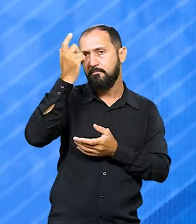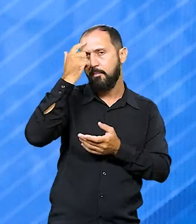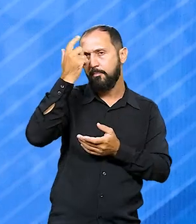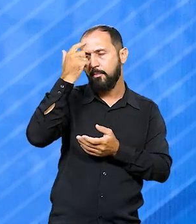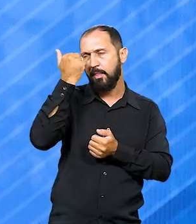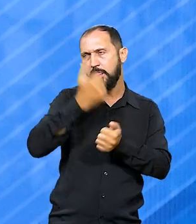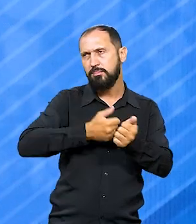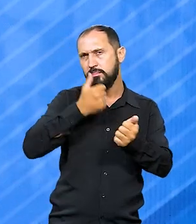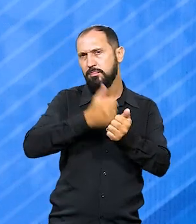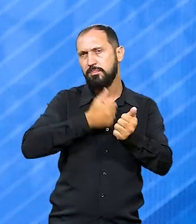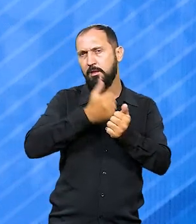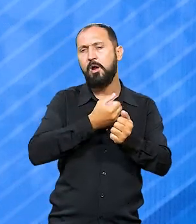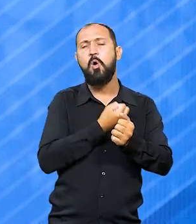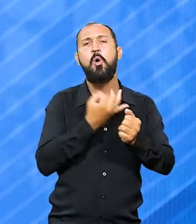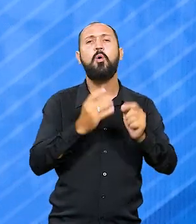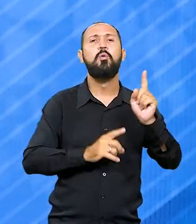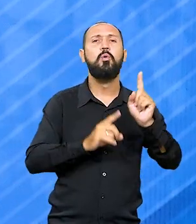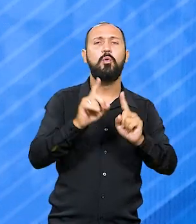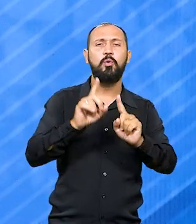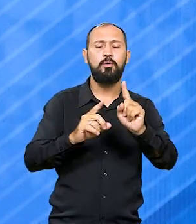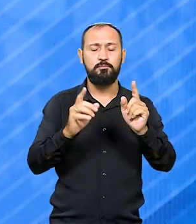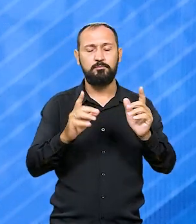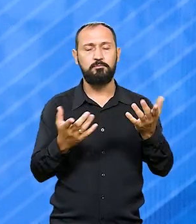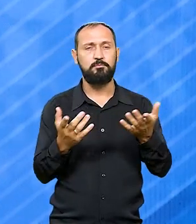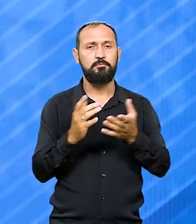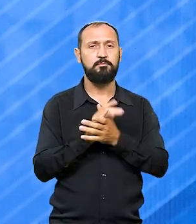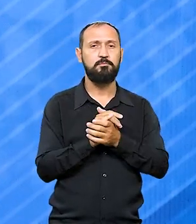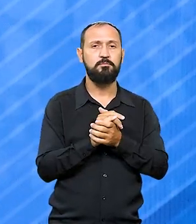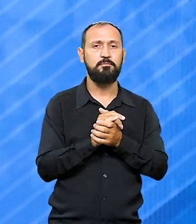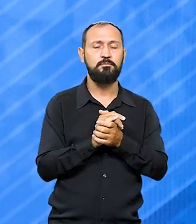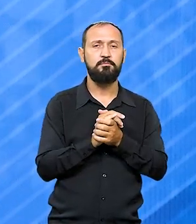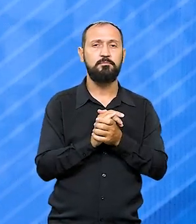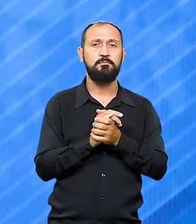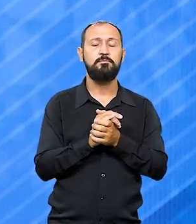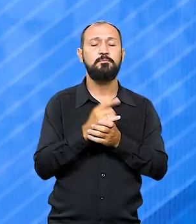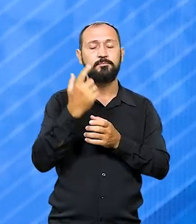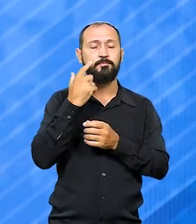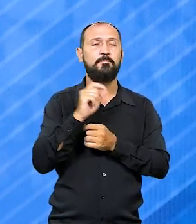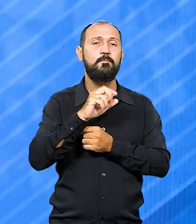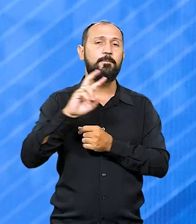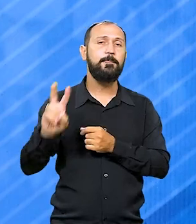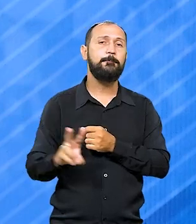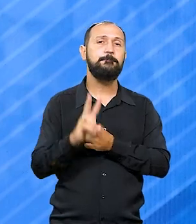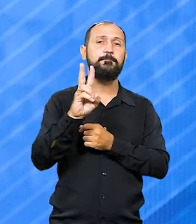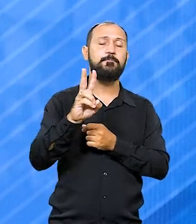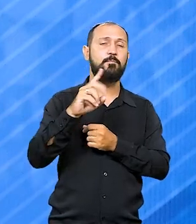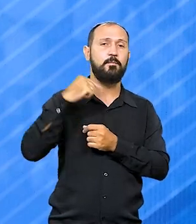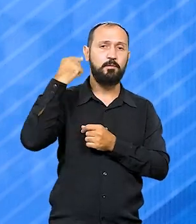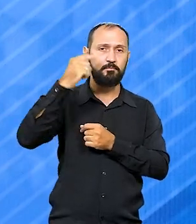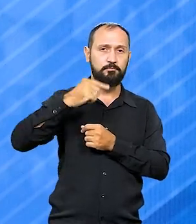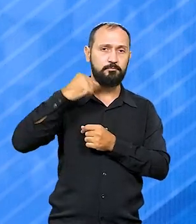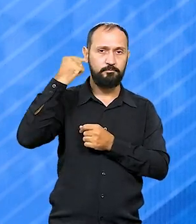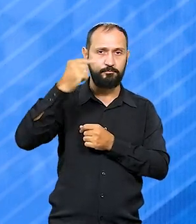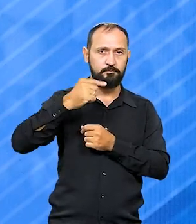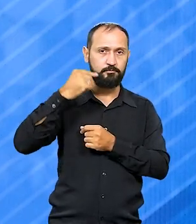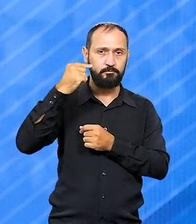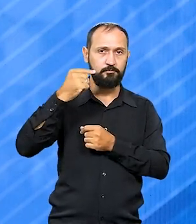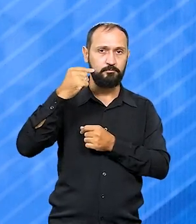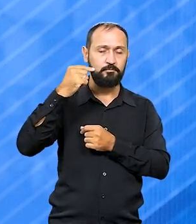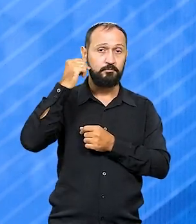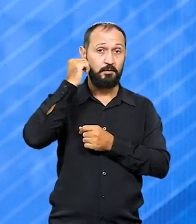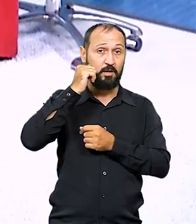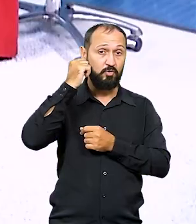comissão, pensando nos números, né, pensando em valorizar a